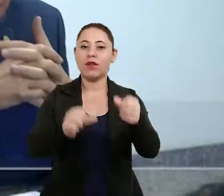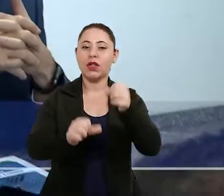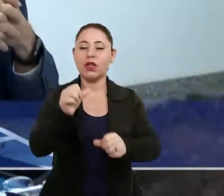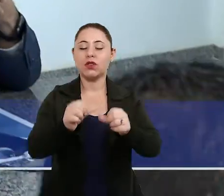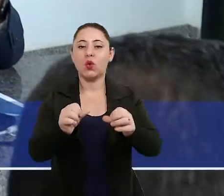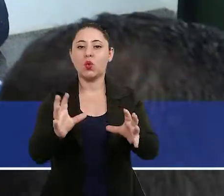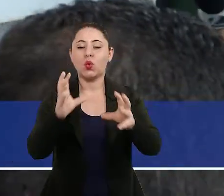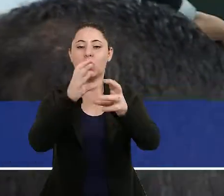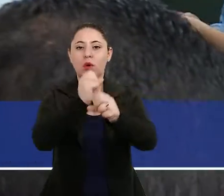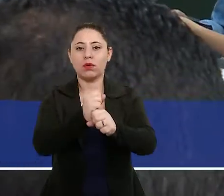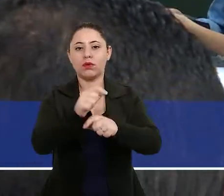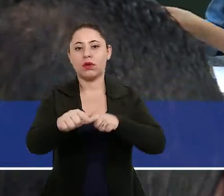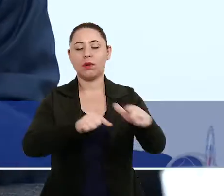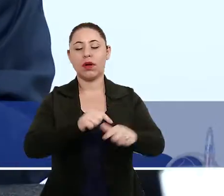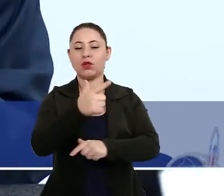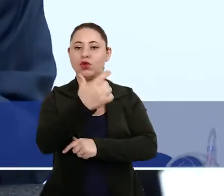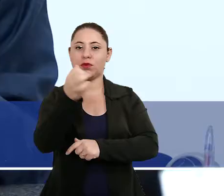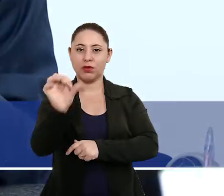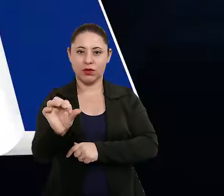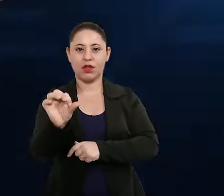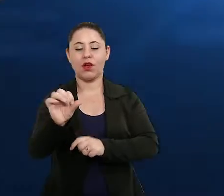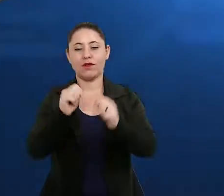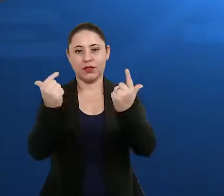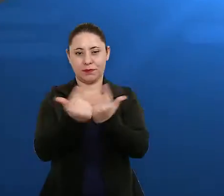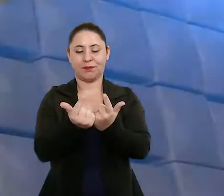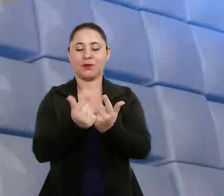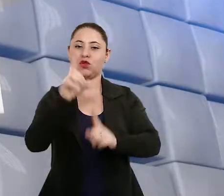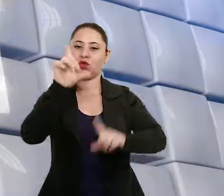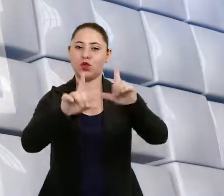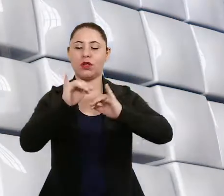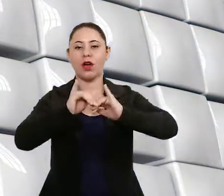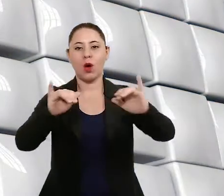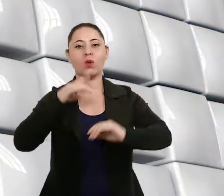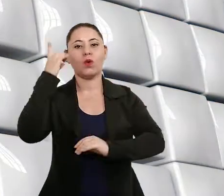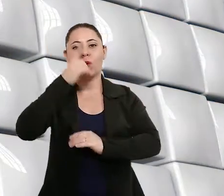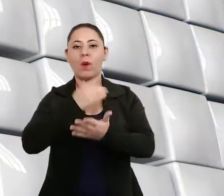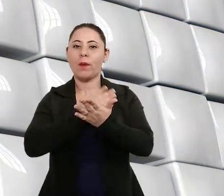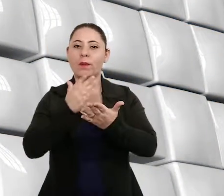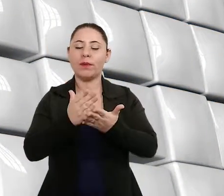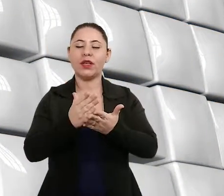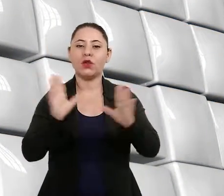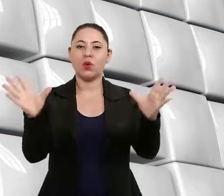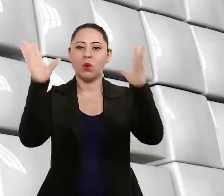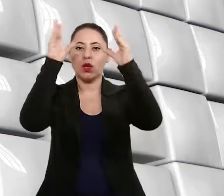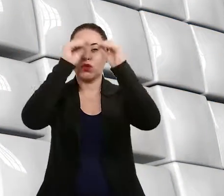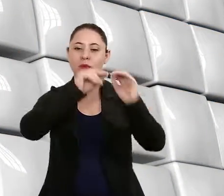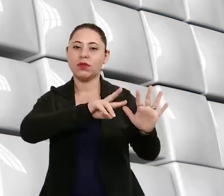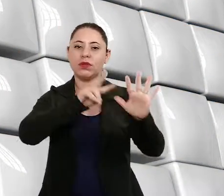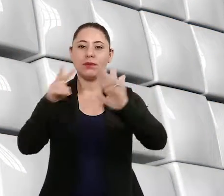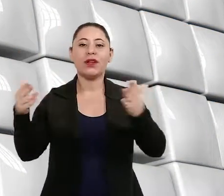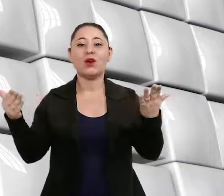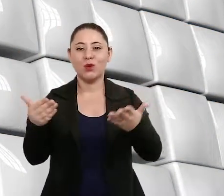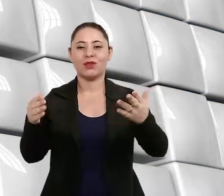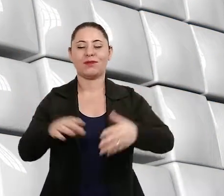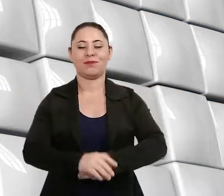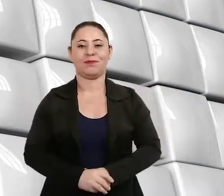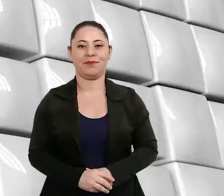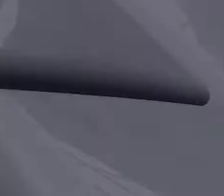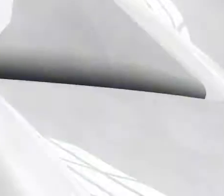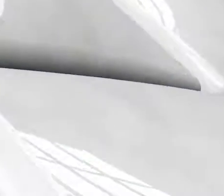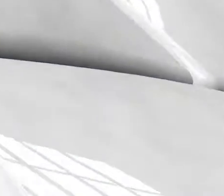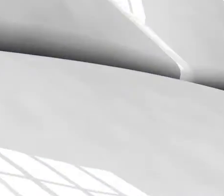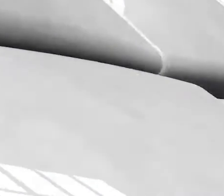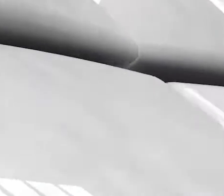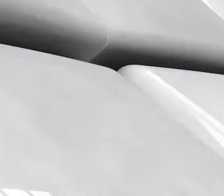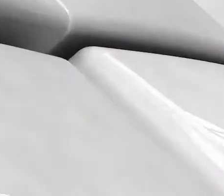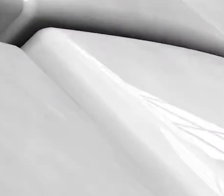das atividades na Casa de Leis em 2019. O Jornal Parlamentar começa com o resumo da semana agora.